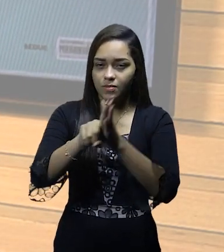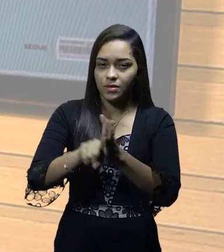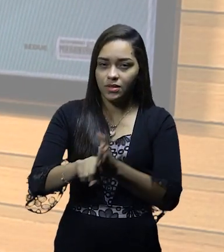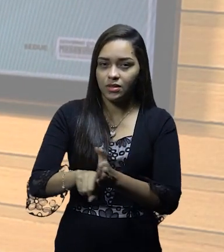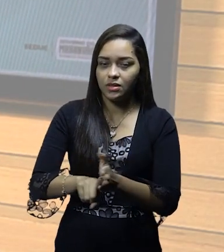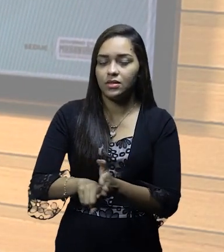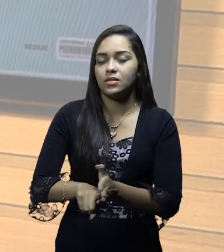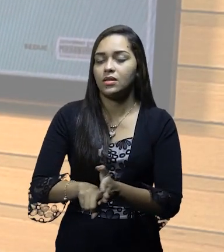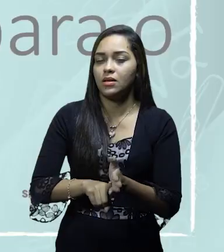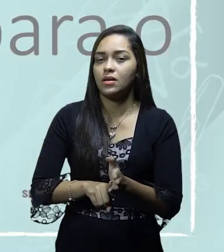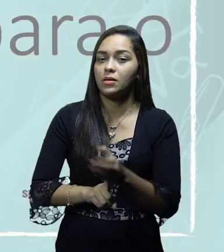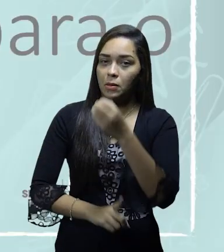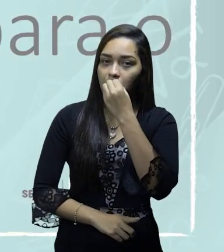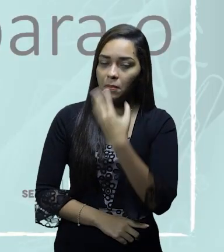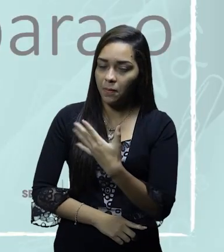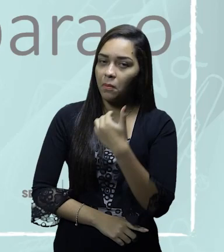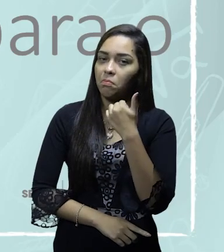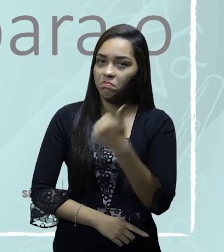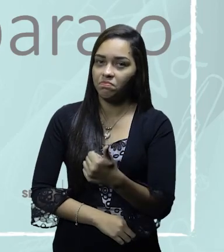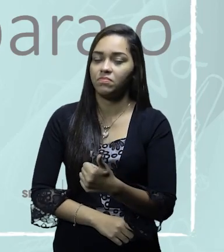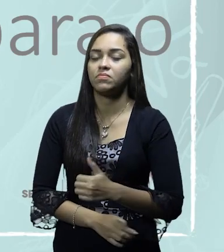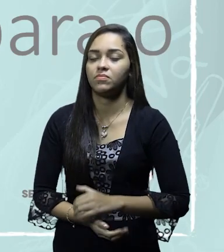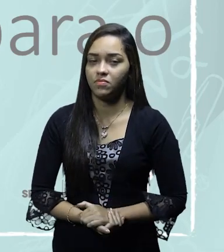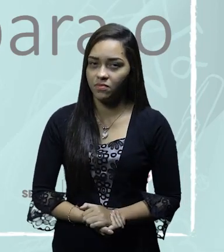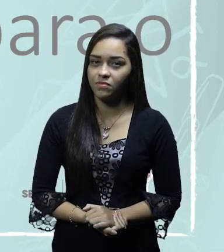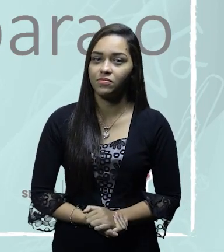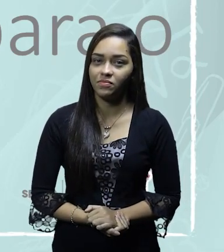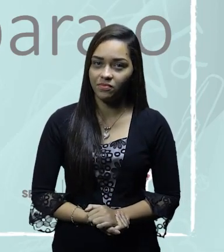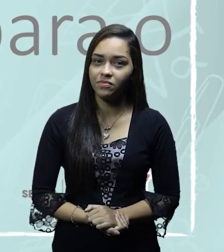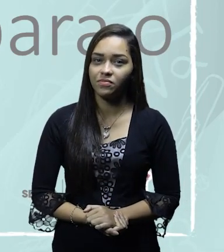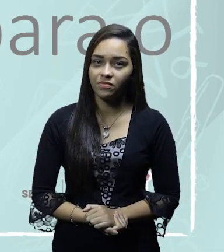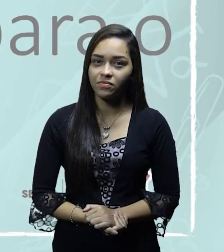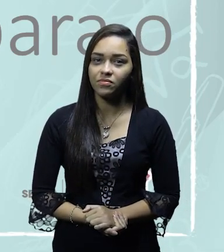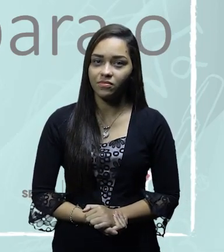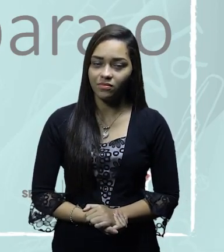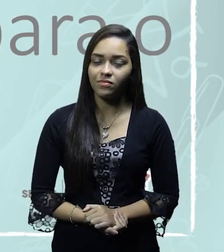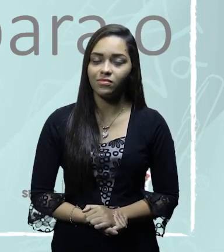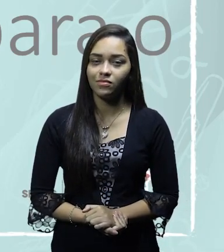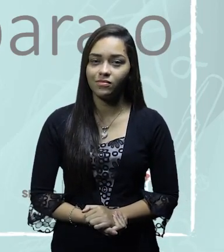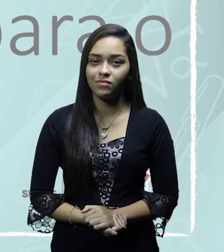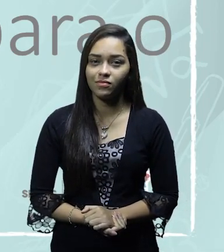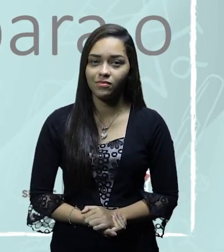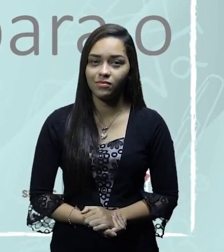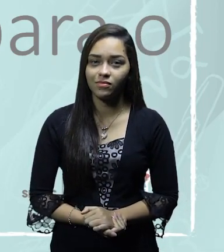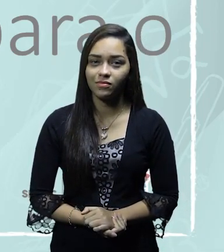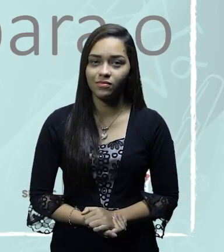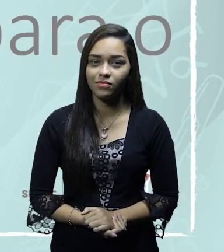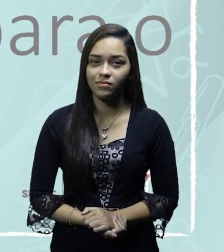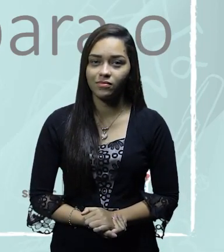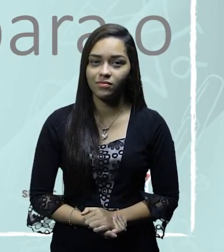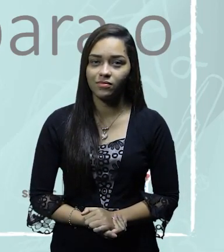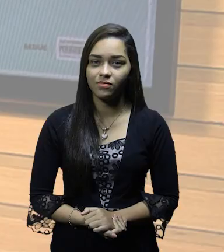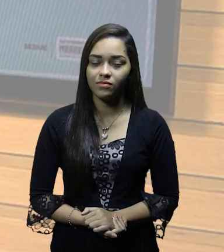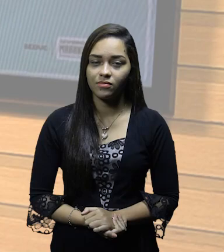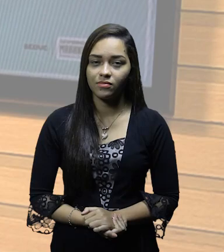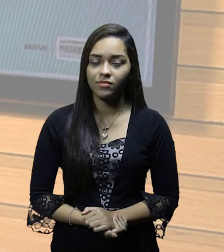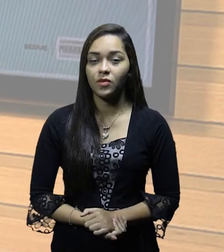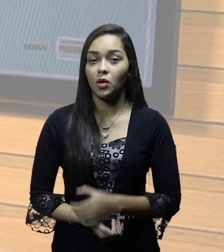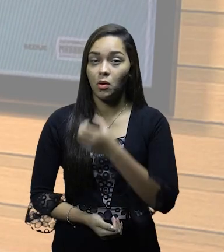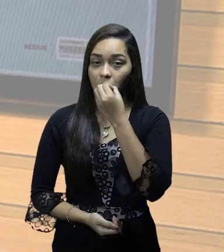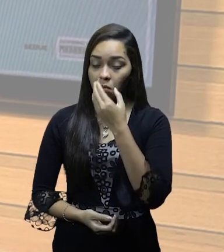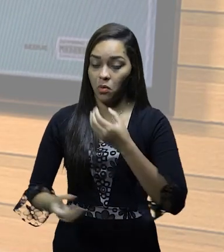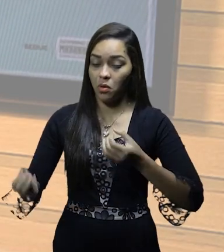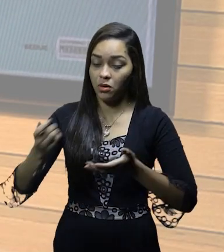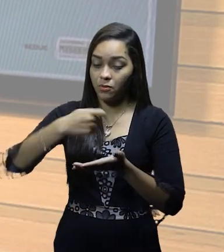quanto cinematográfica. Eu acho que os autores poderiam explorar esta obra de Gil Vicente, daria assim